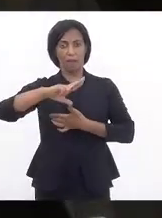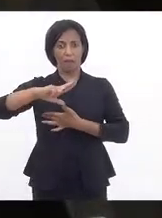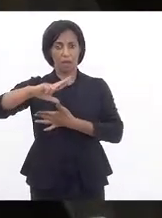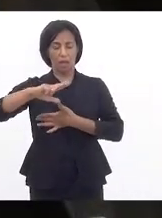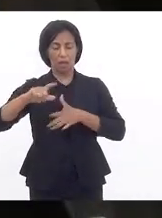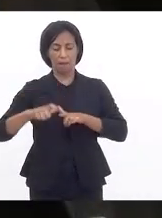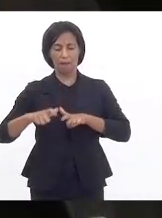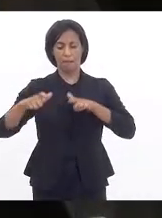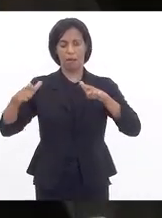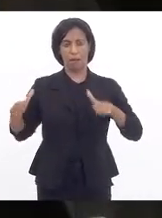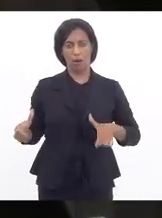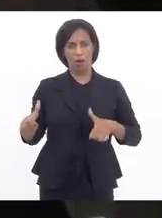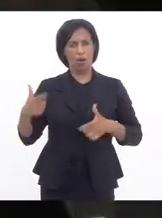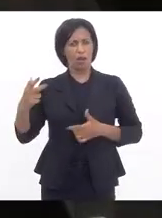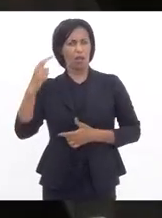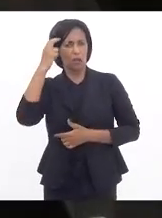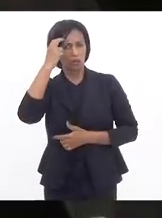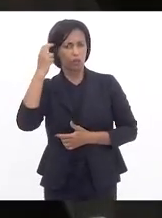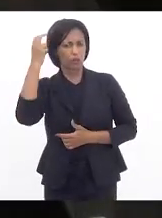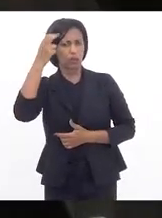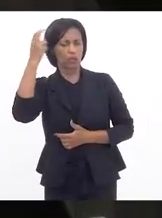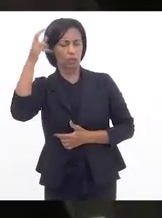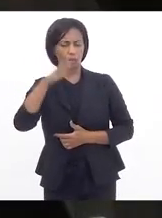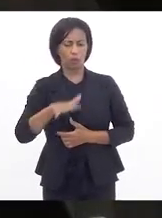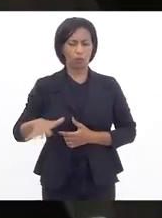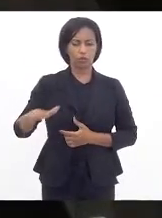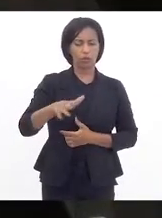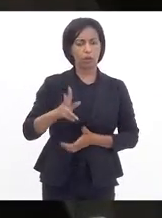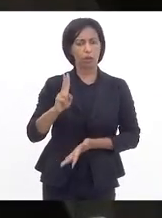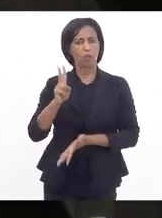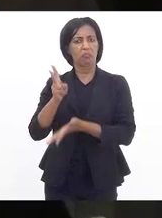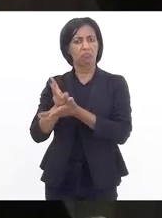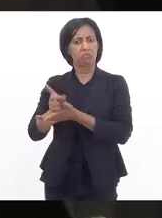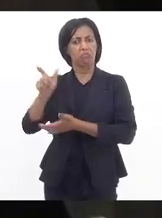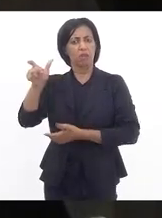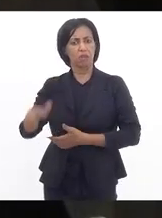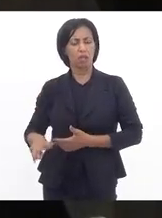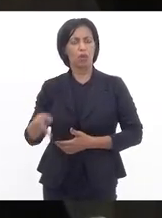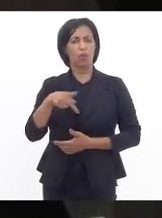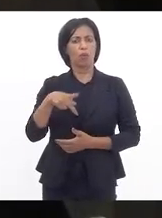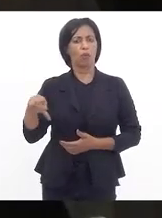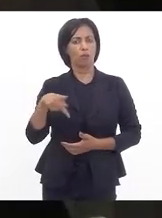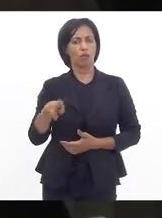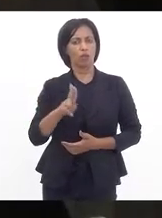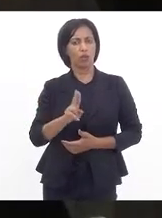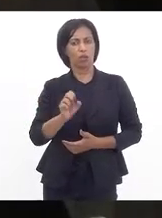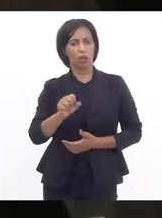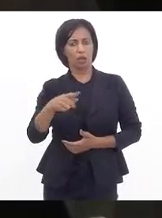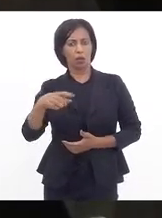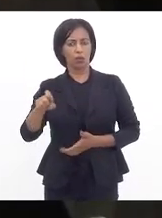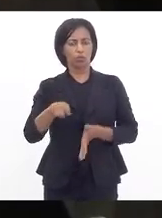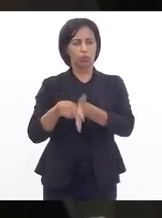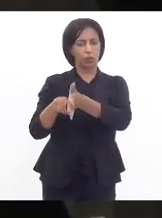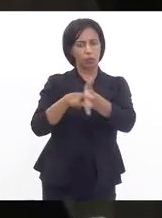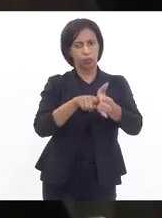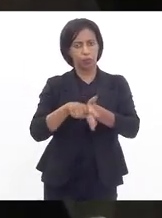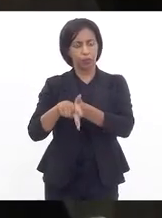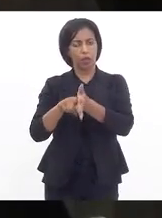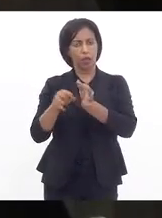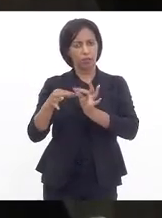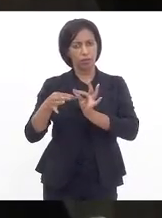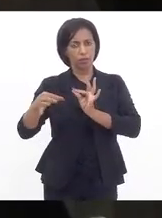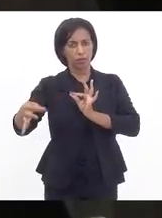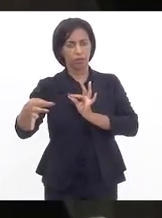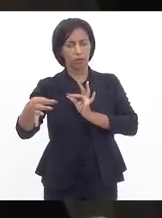além de uma ativista de intelectual do campo da economia Popular ele mesmo como professor da USP através de projeto de pesquisa e de